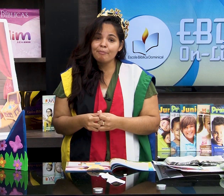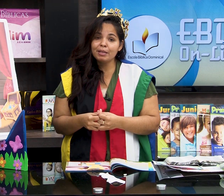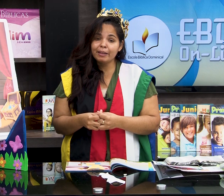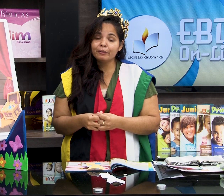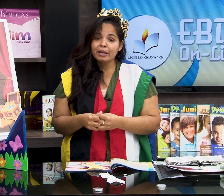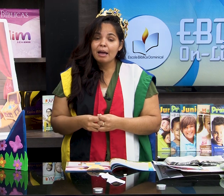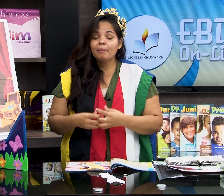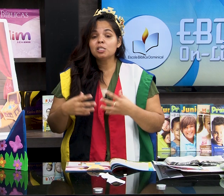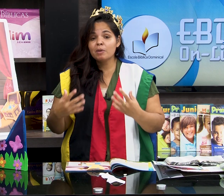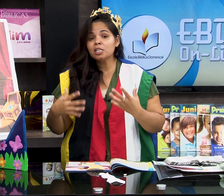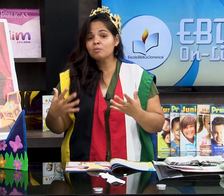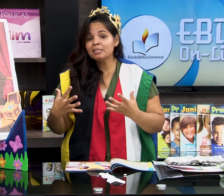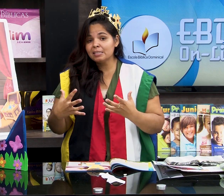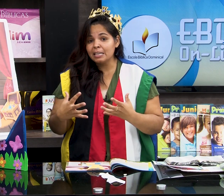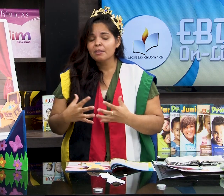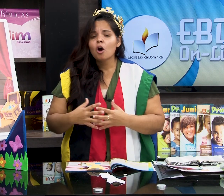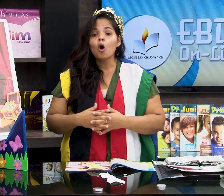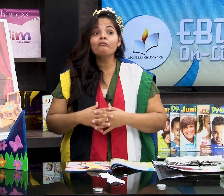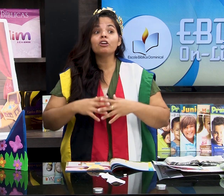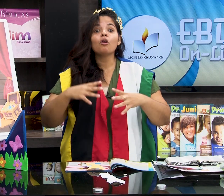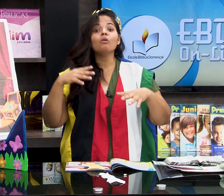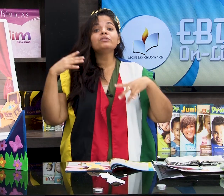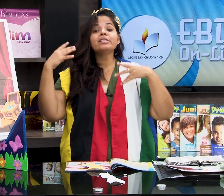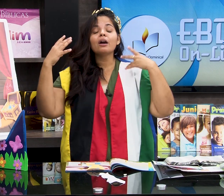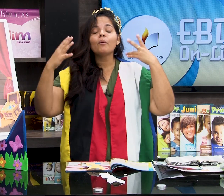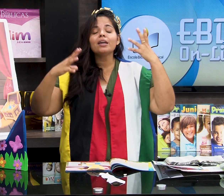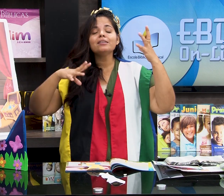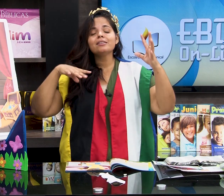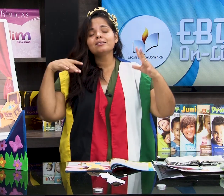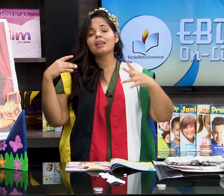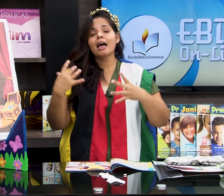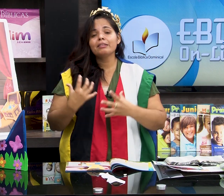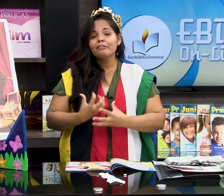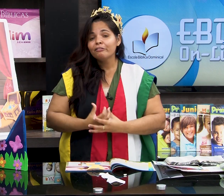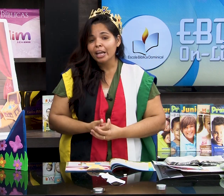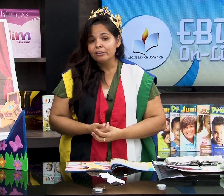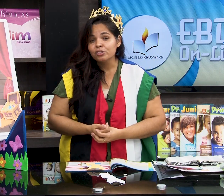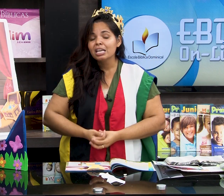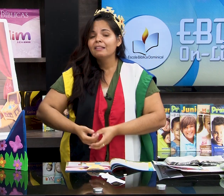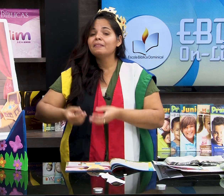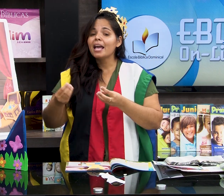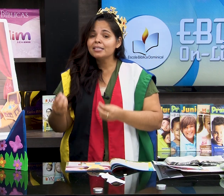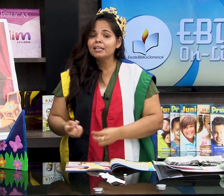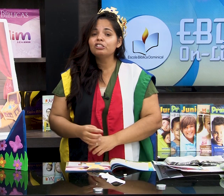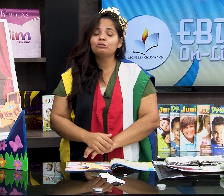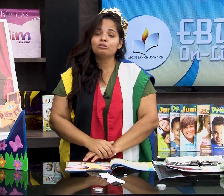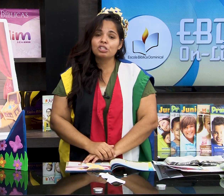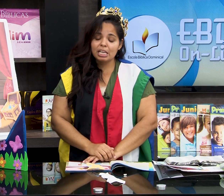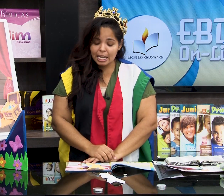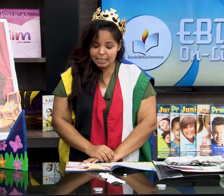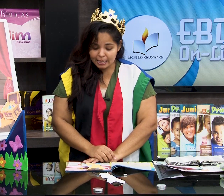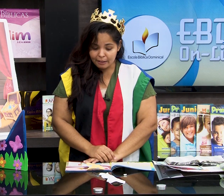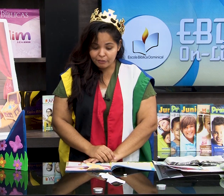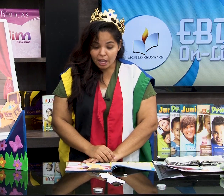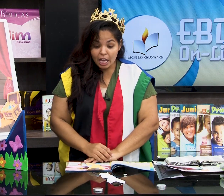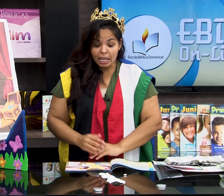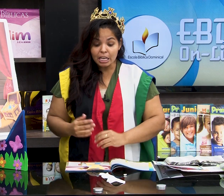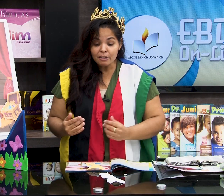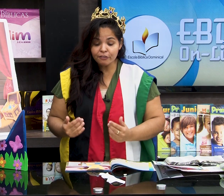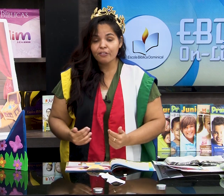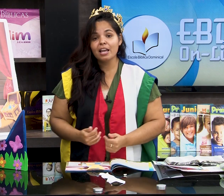se arrependeu. Mas mesmo assim, houve consequências lá na frente dessa atitude que ele